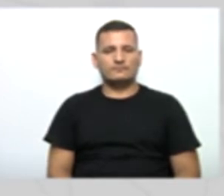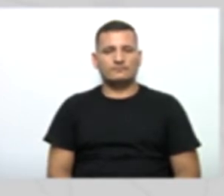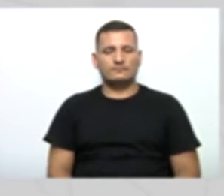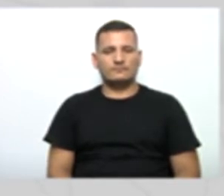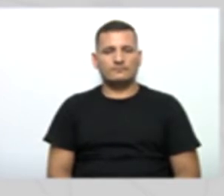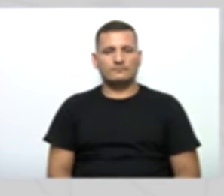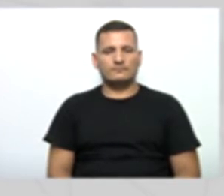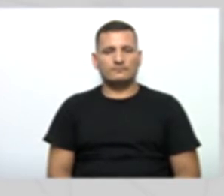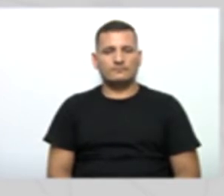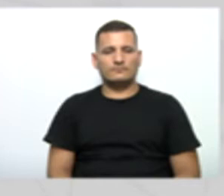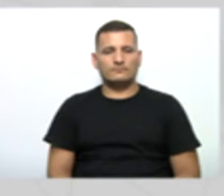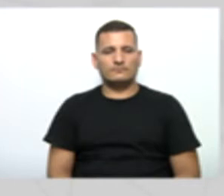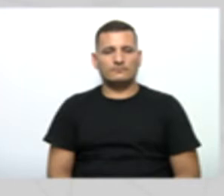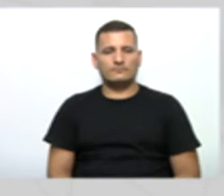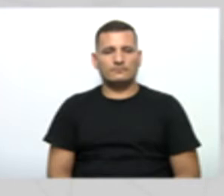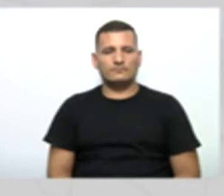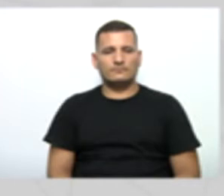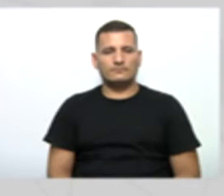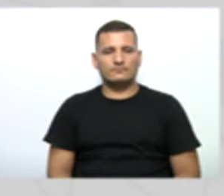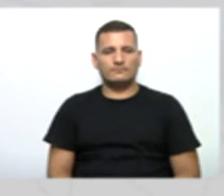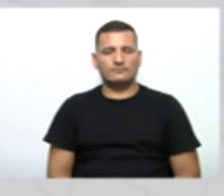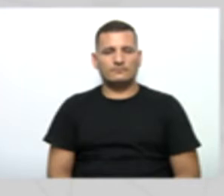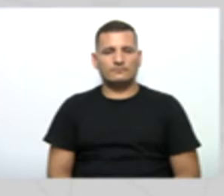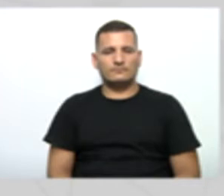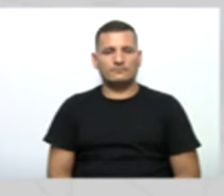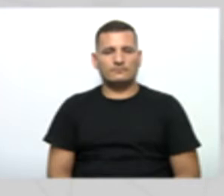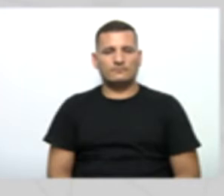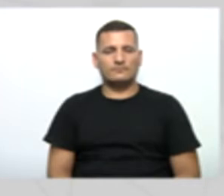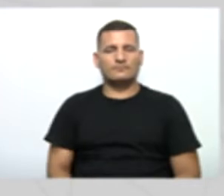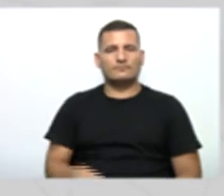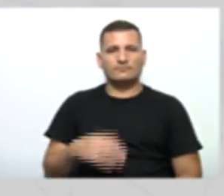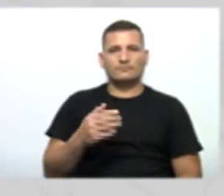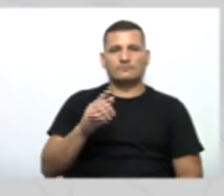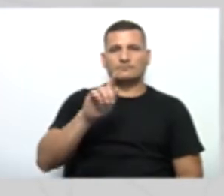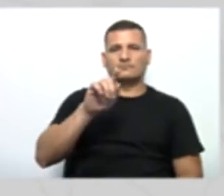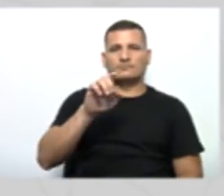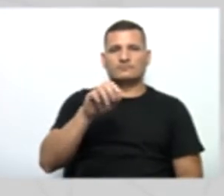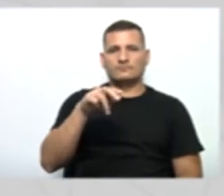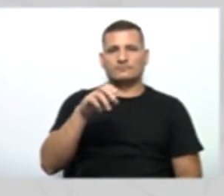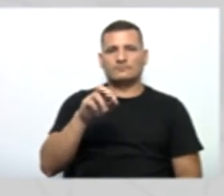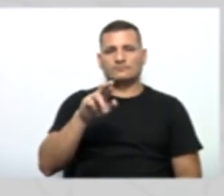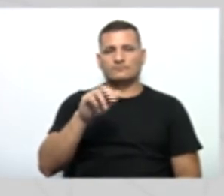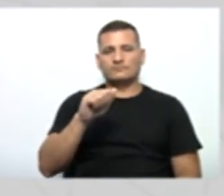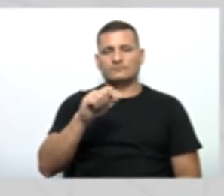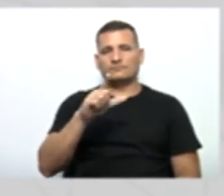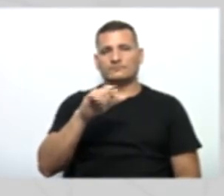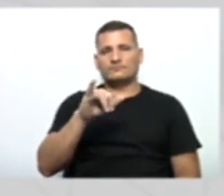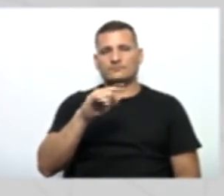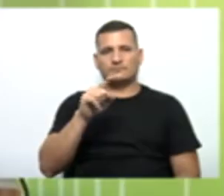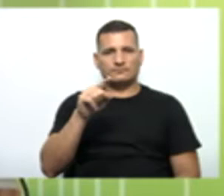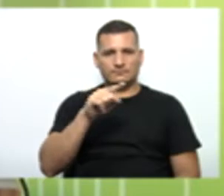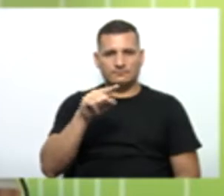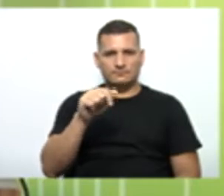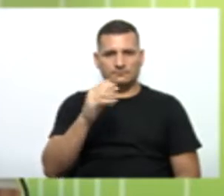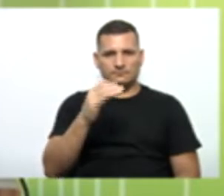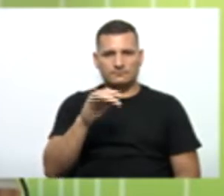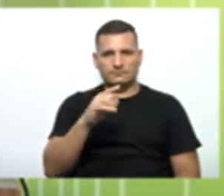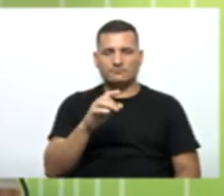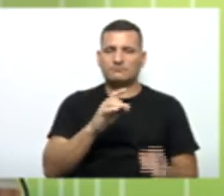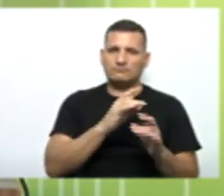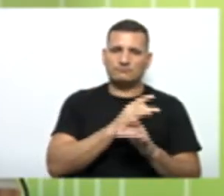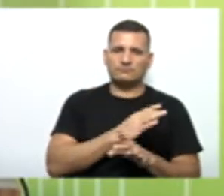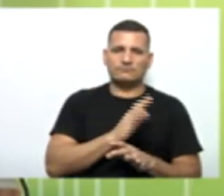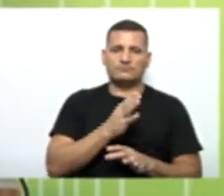do que a gente falou aqui, ó, vocês já estão prontos, certo? Vem aqui comigo, ó.